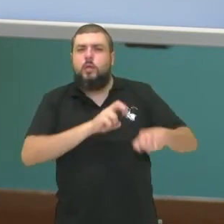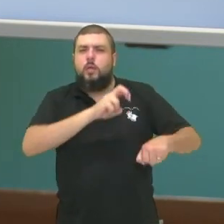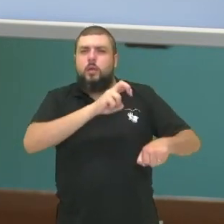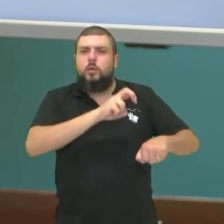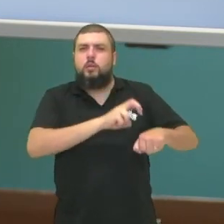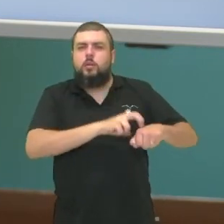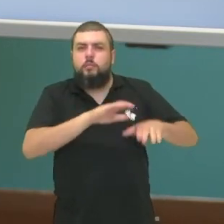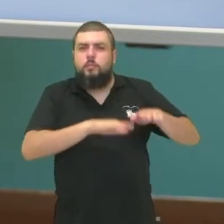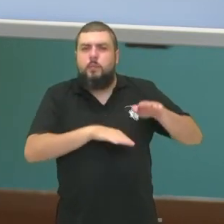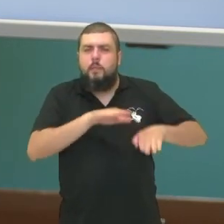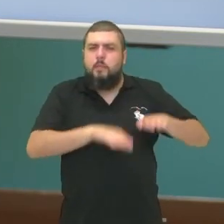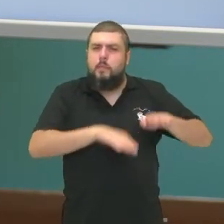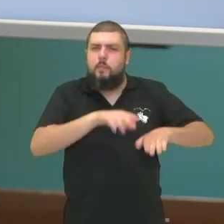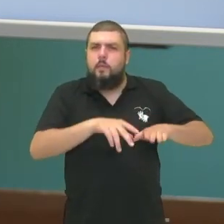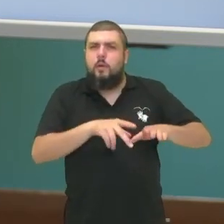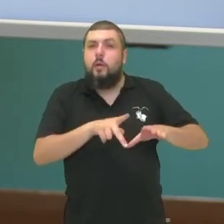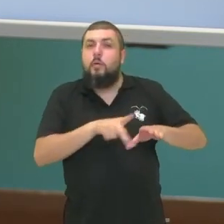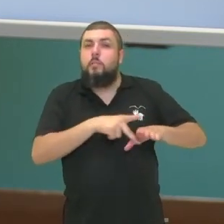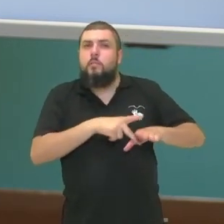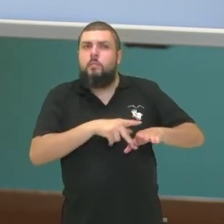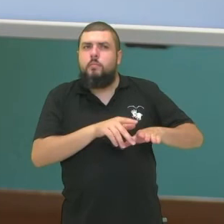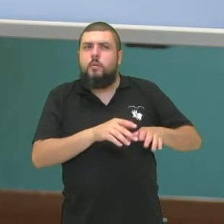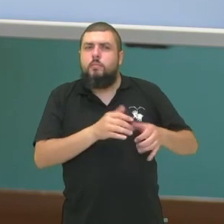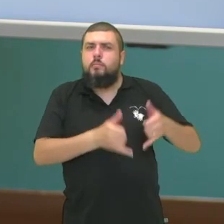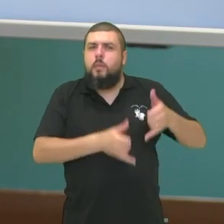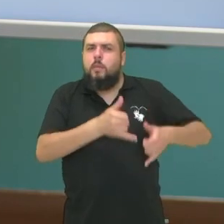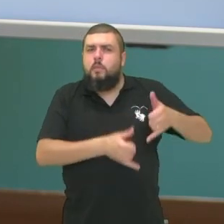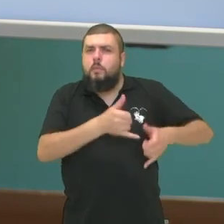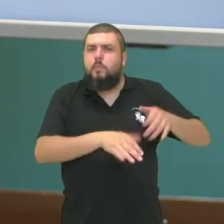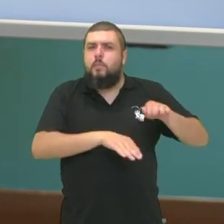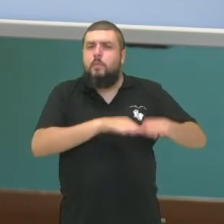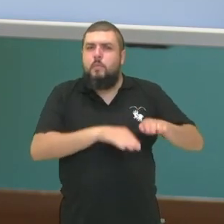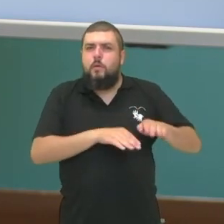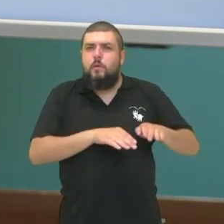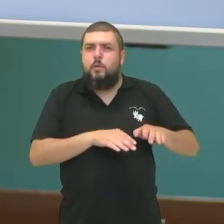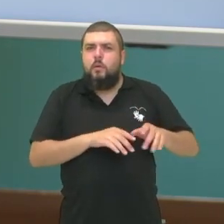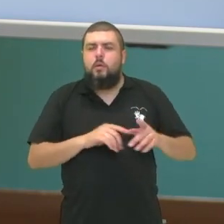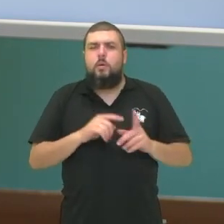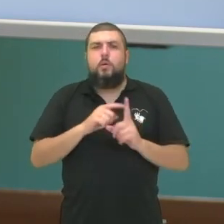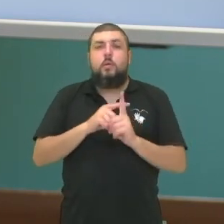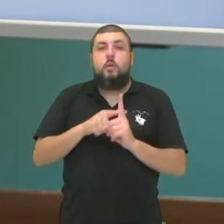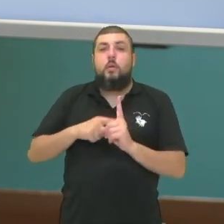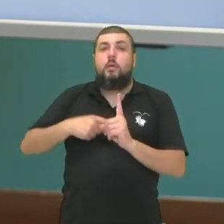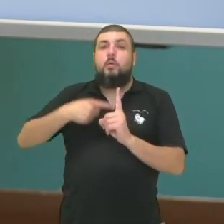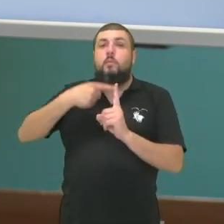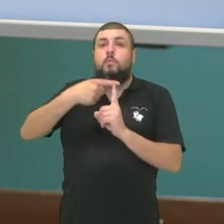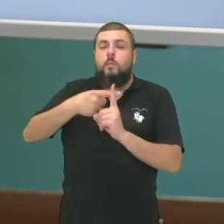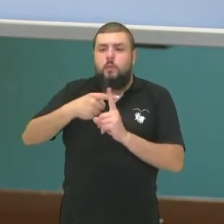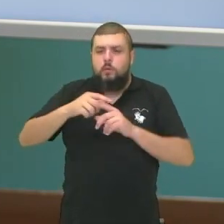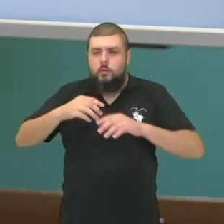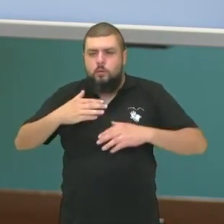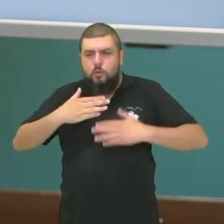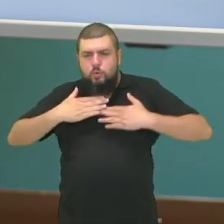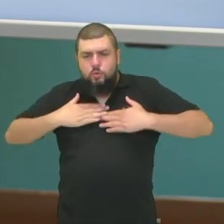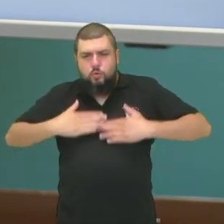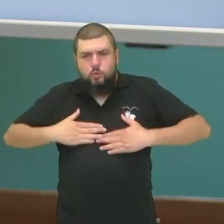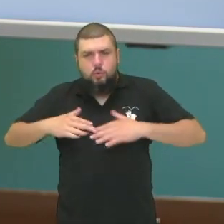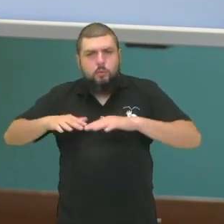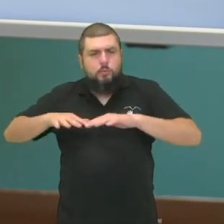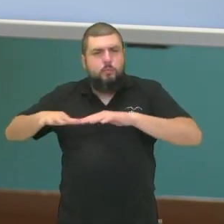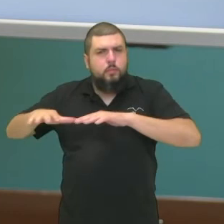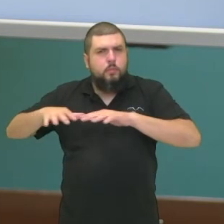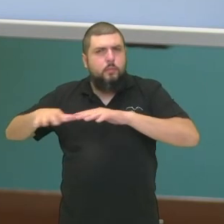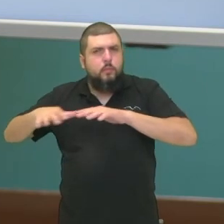a técnica percursiva dos sons dos pés, somada à estrutura e movimentação corporal das danças